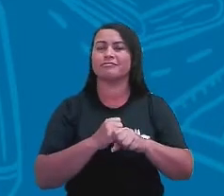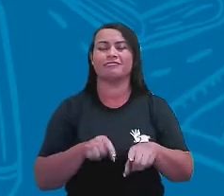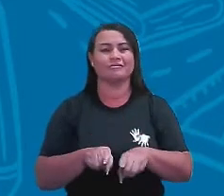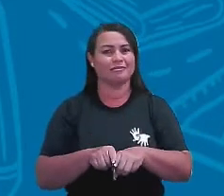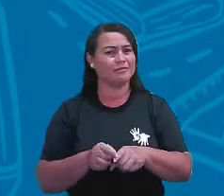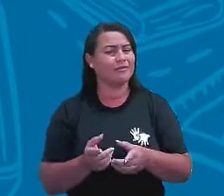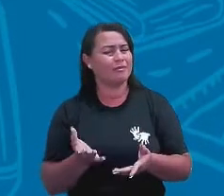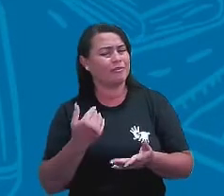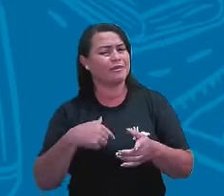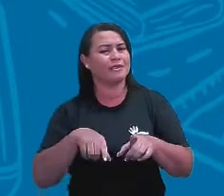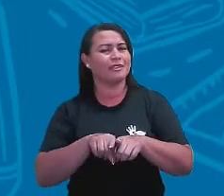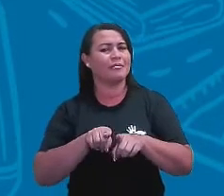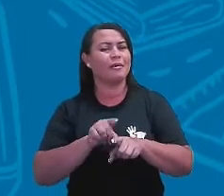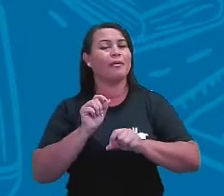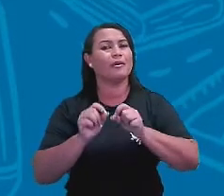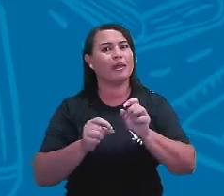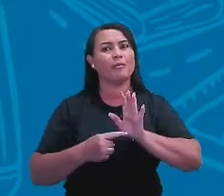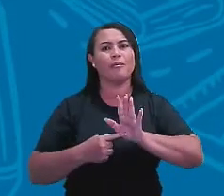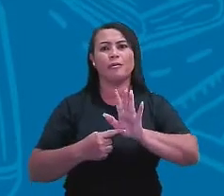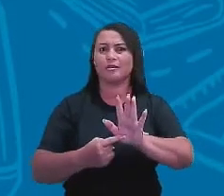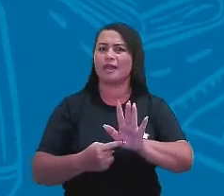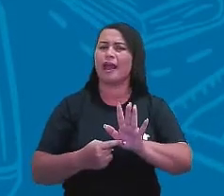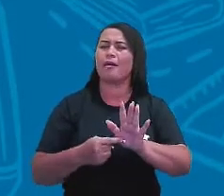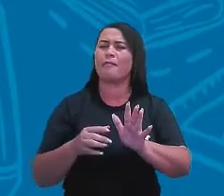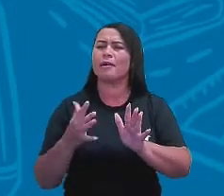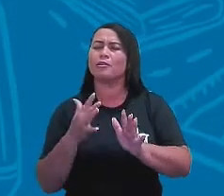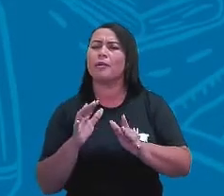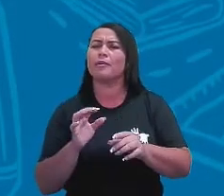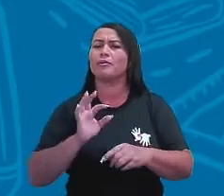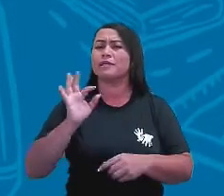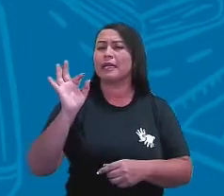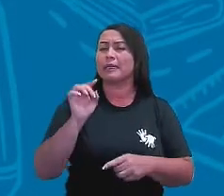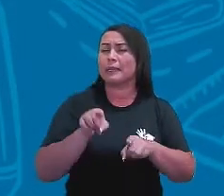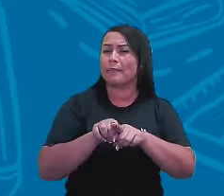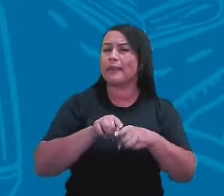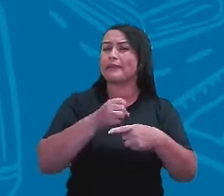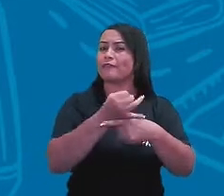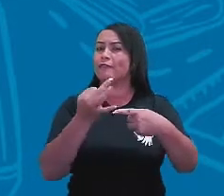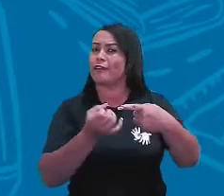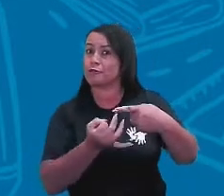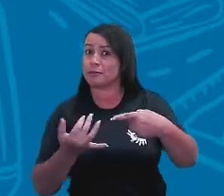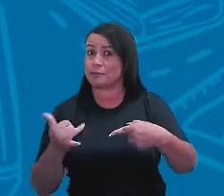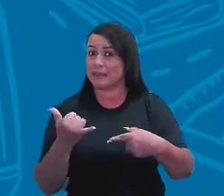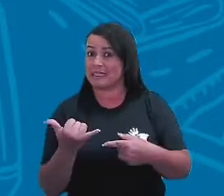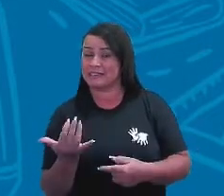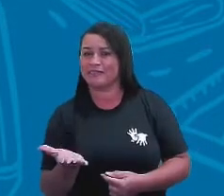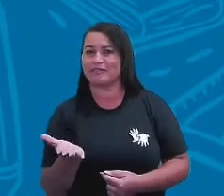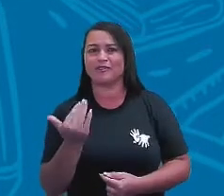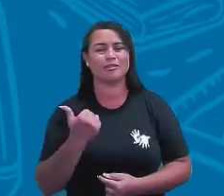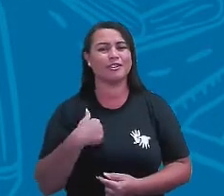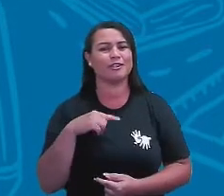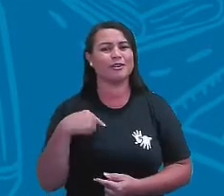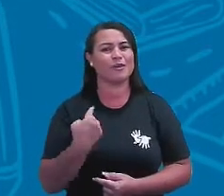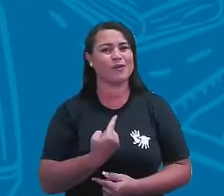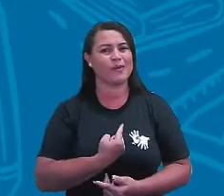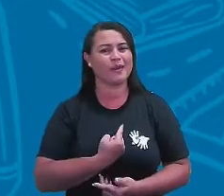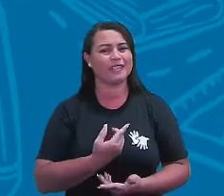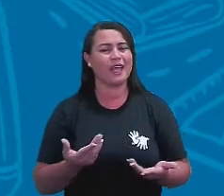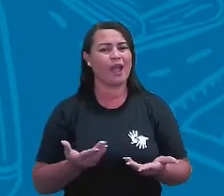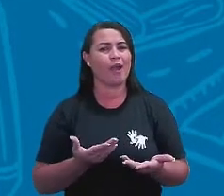lá? E trazer um pouquinho aí da ideia de frações também. Beleza? Então, vamos lá, que a gente vai